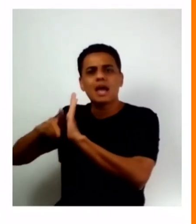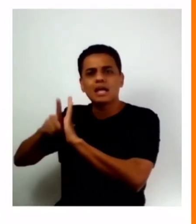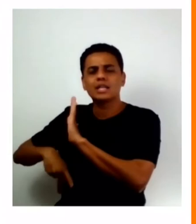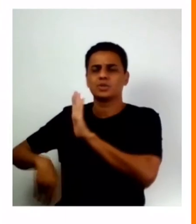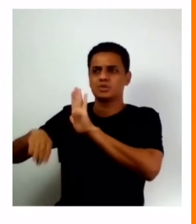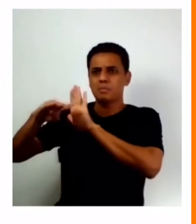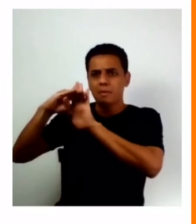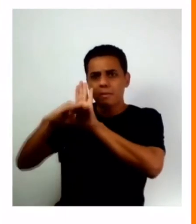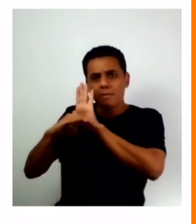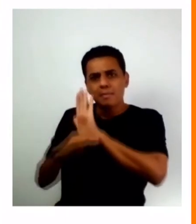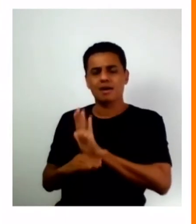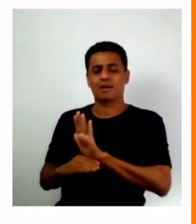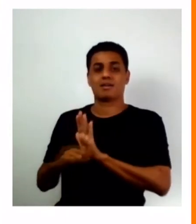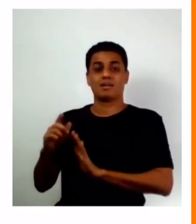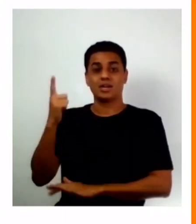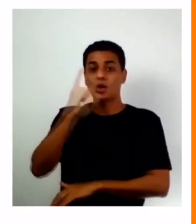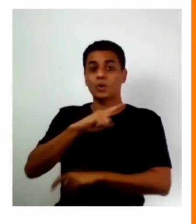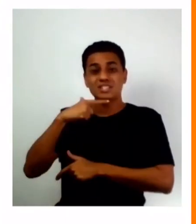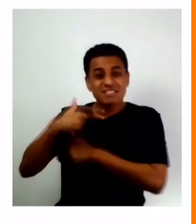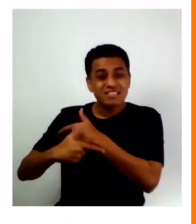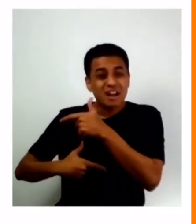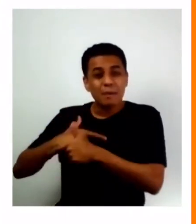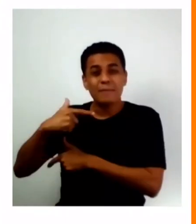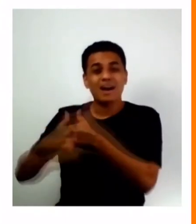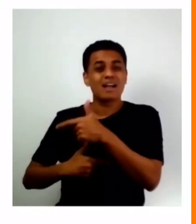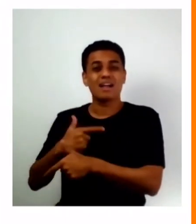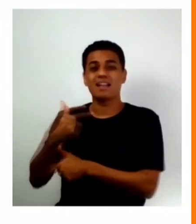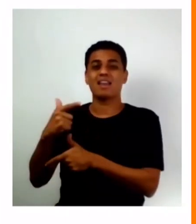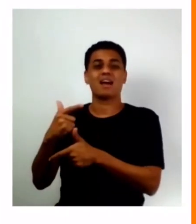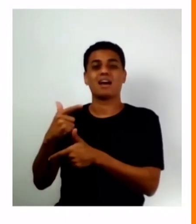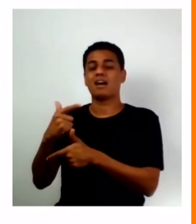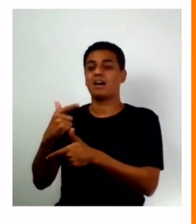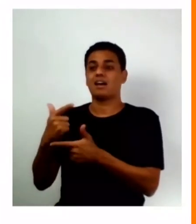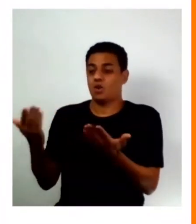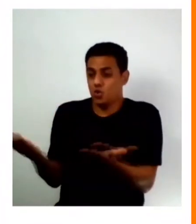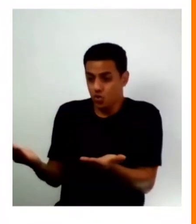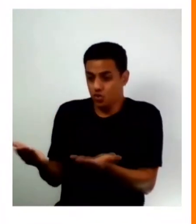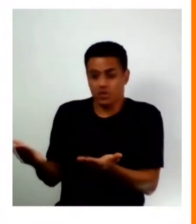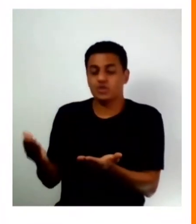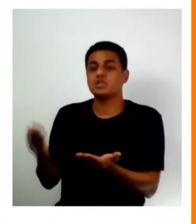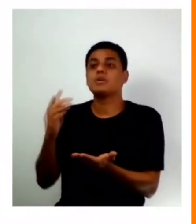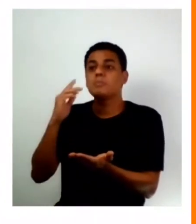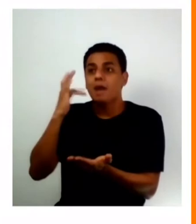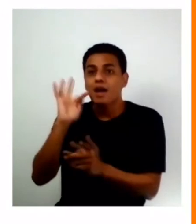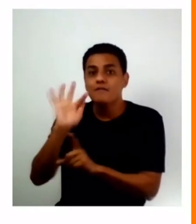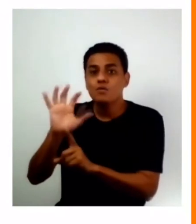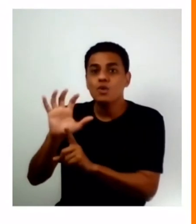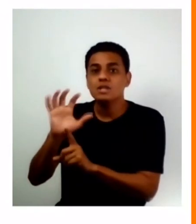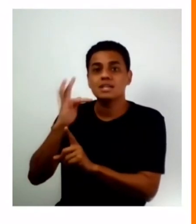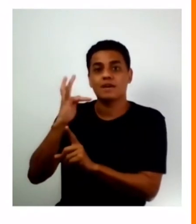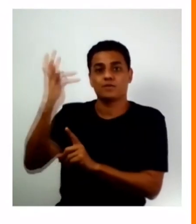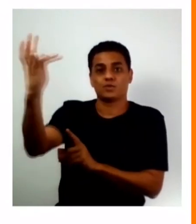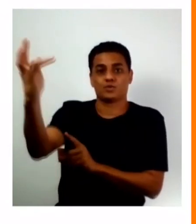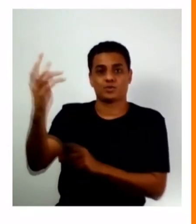tanto no presente como de cara ao futuro. Tem que saber valorar